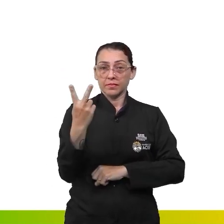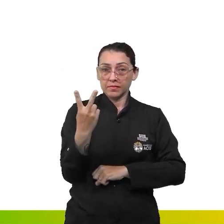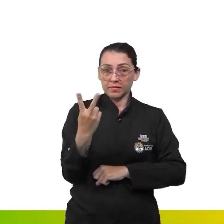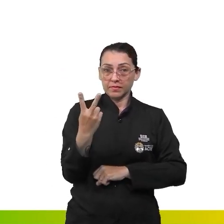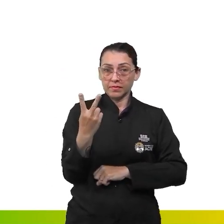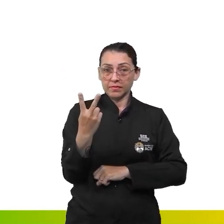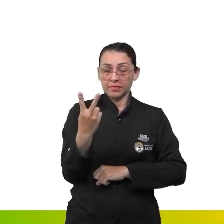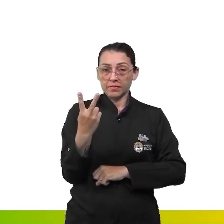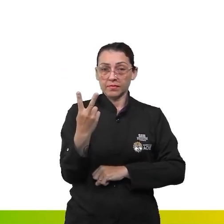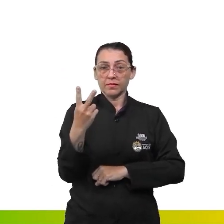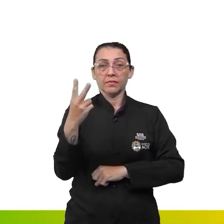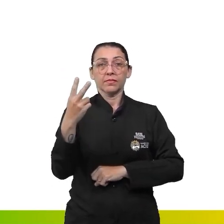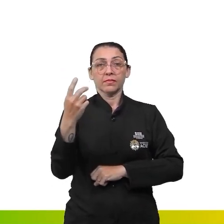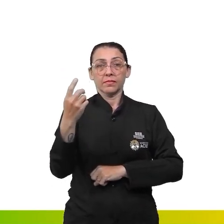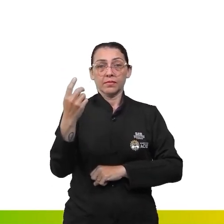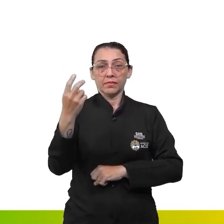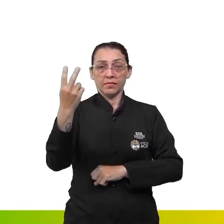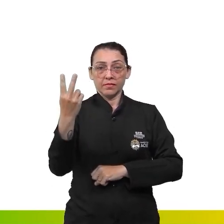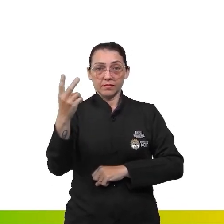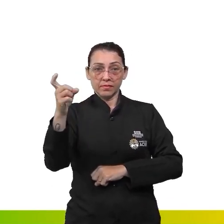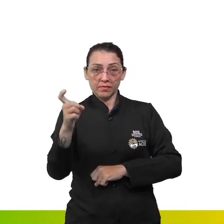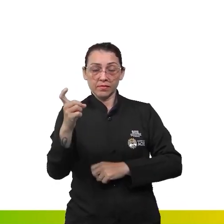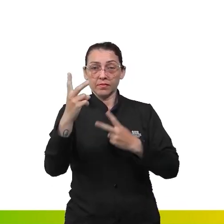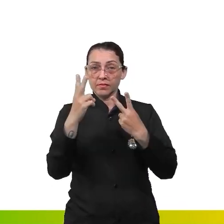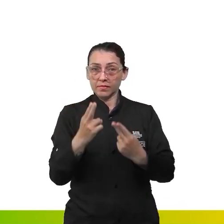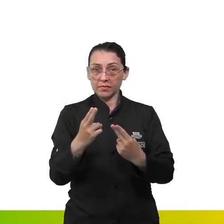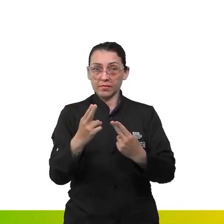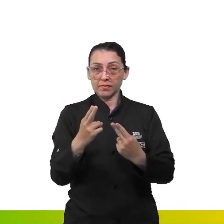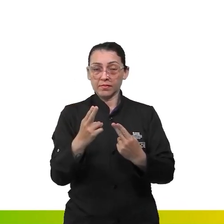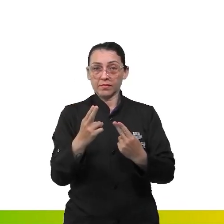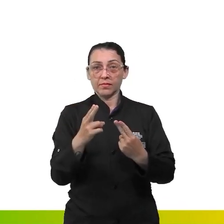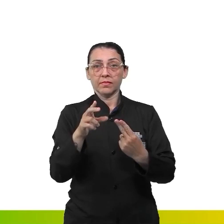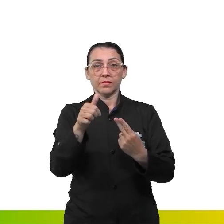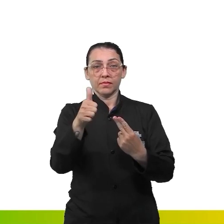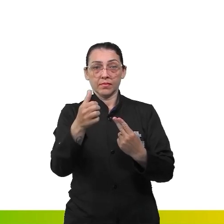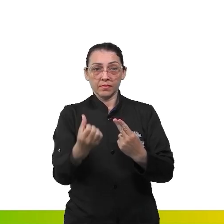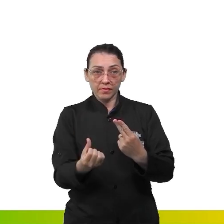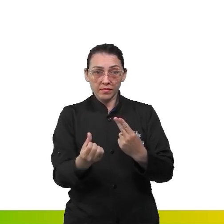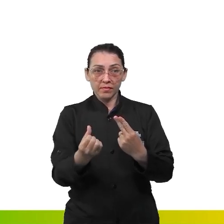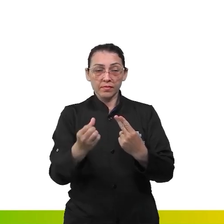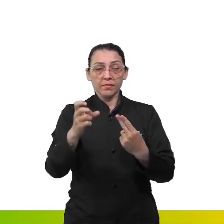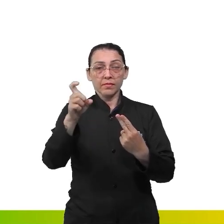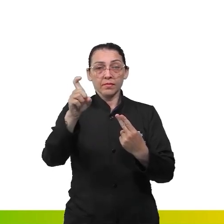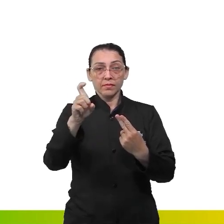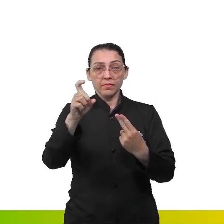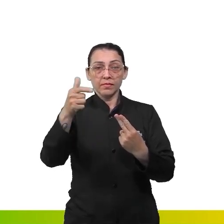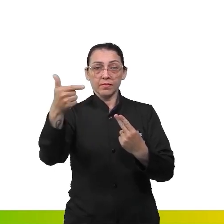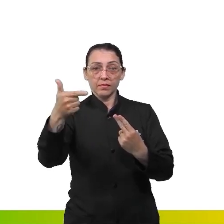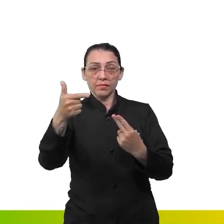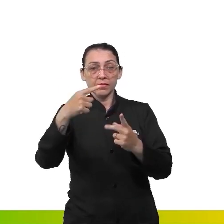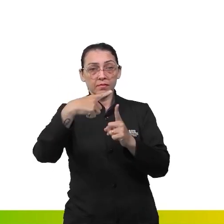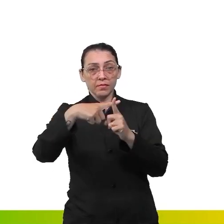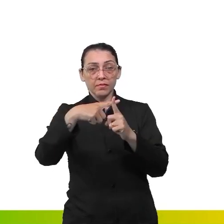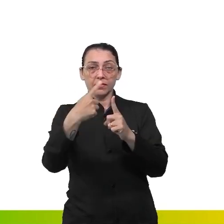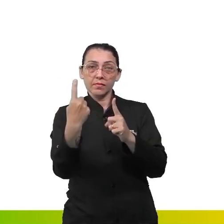2 elevado a 2x igual a 16 elevado a x ao quadrado mais